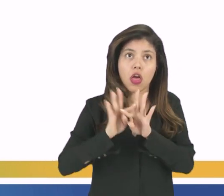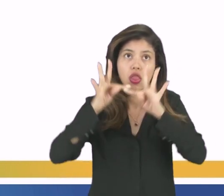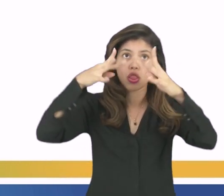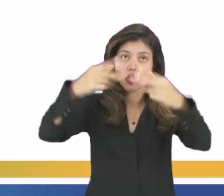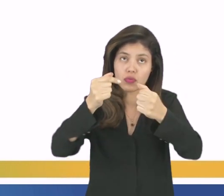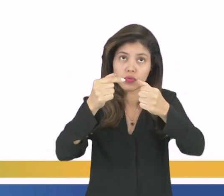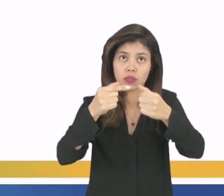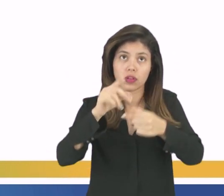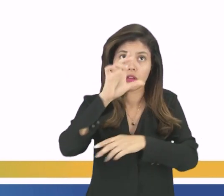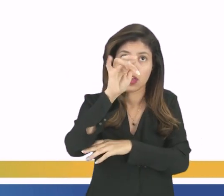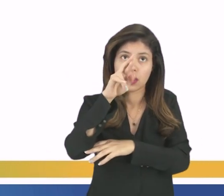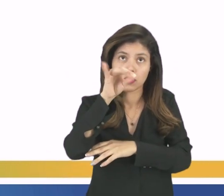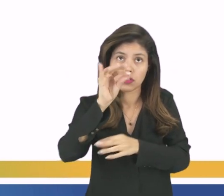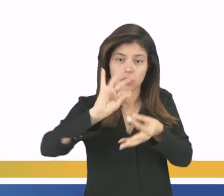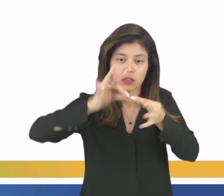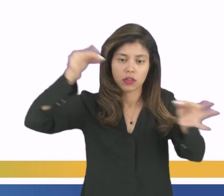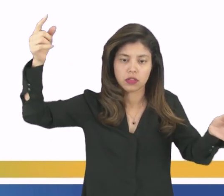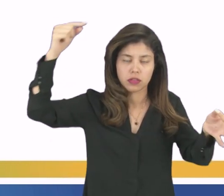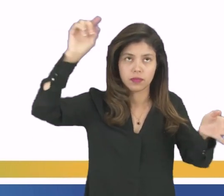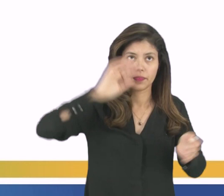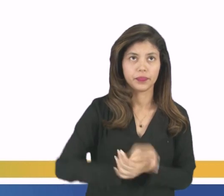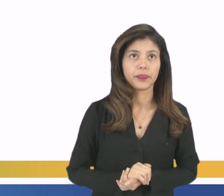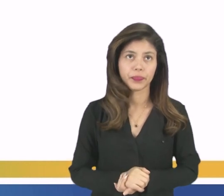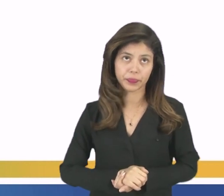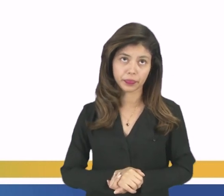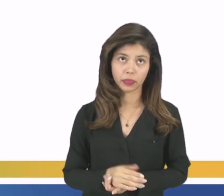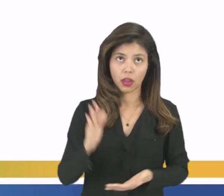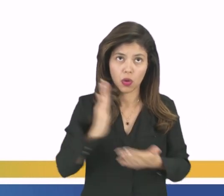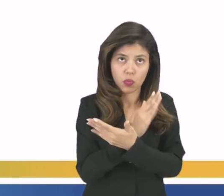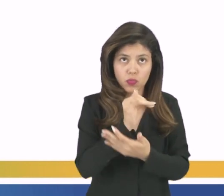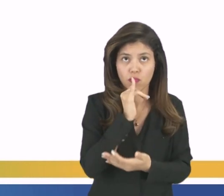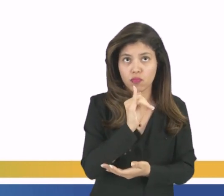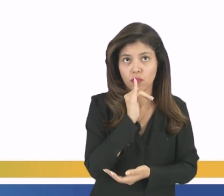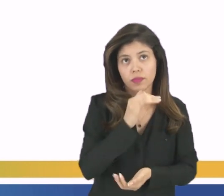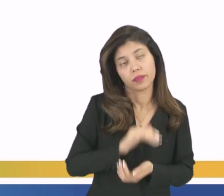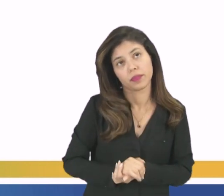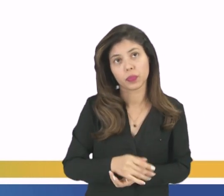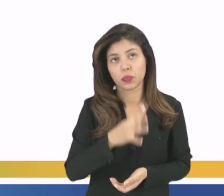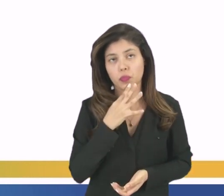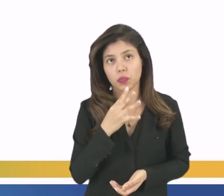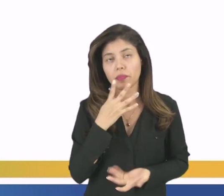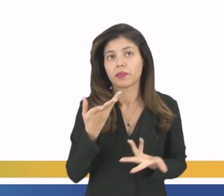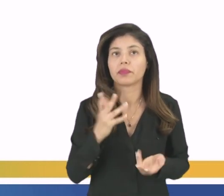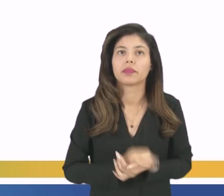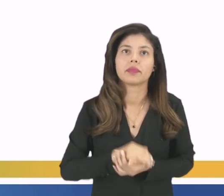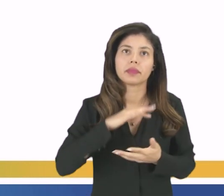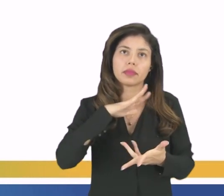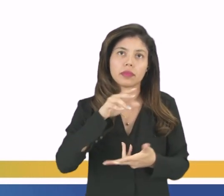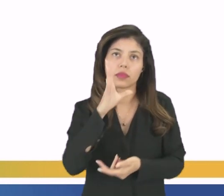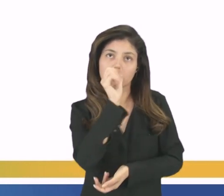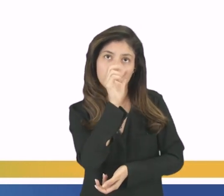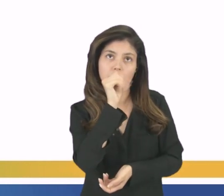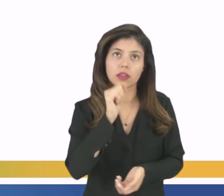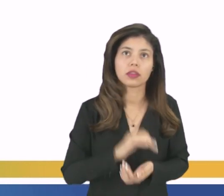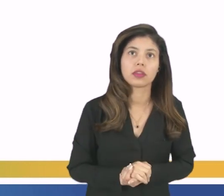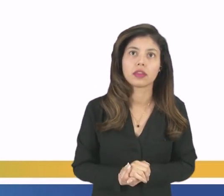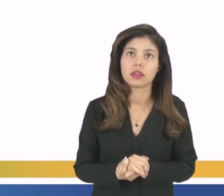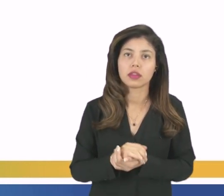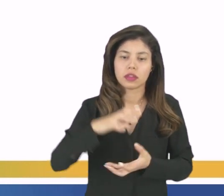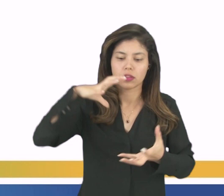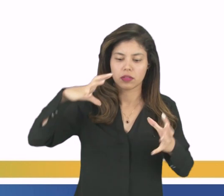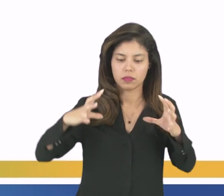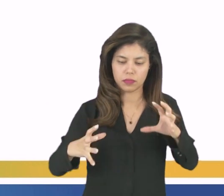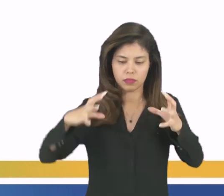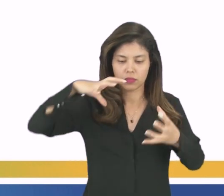todos os pontos são equidistantes do centro. Ok? Alguns exemplos de esfera a gente conhece muito bem, tá? Uma laranja, uma melancia,